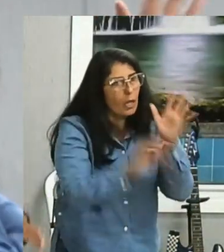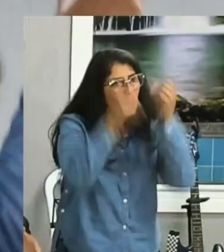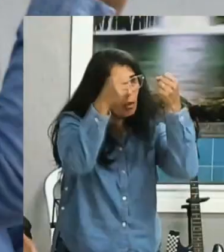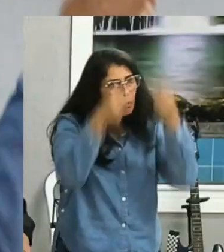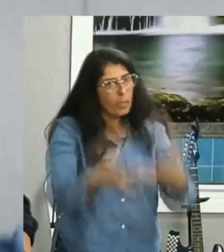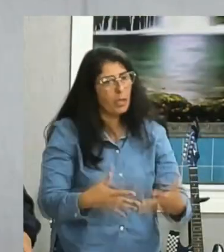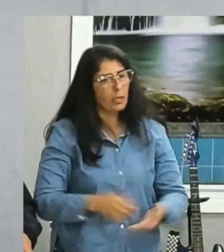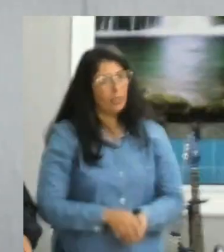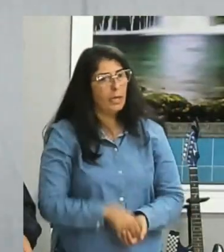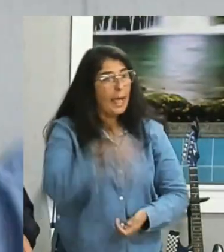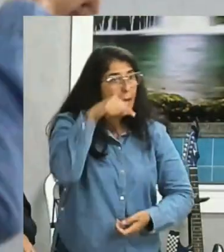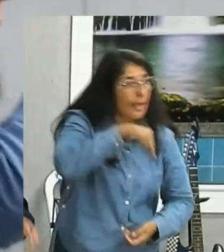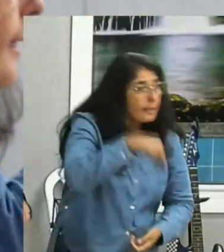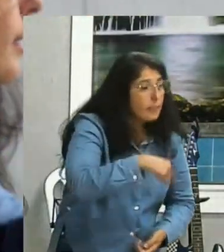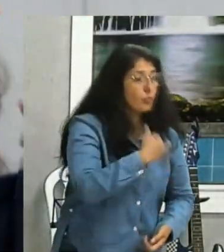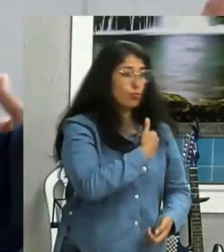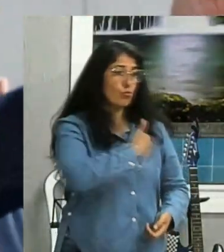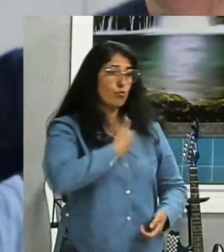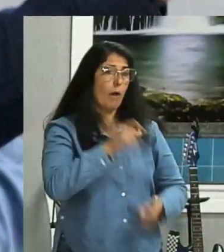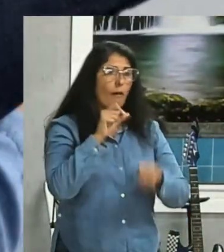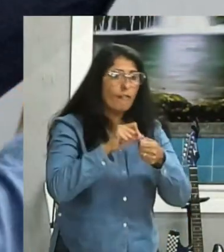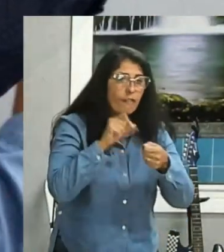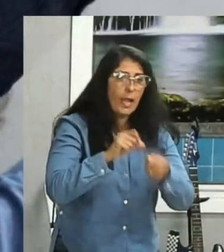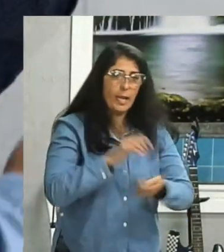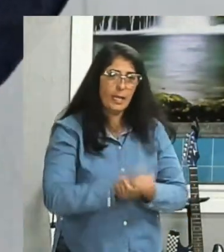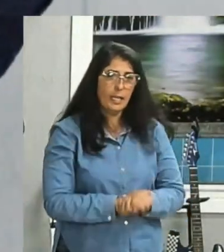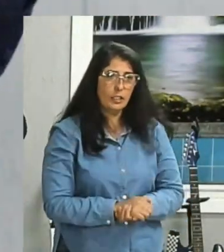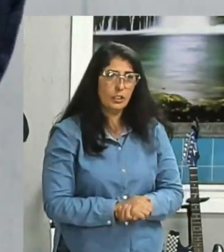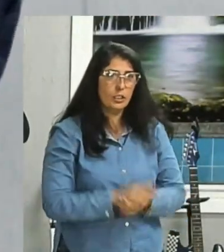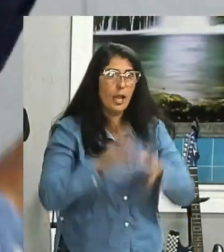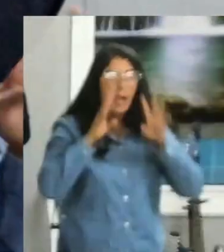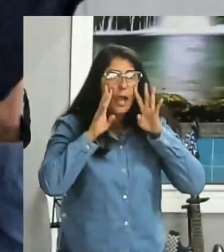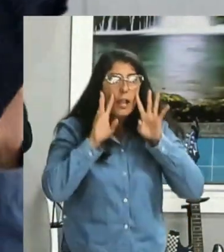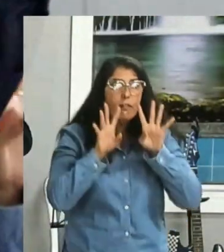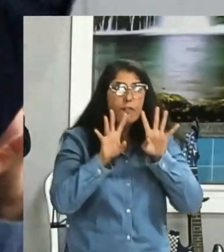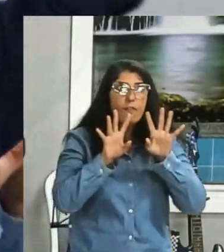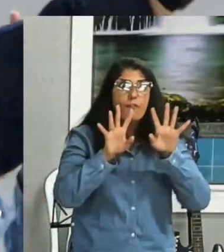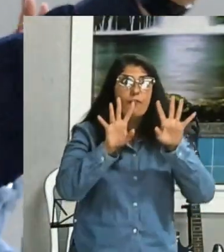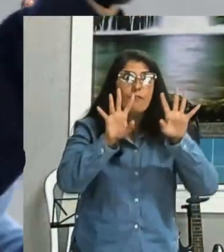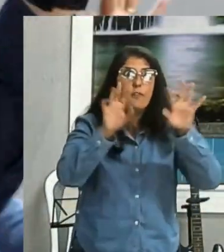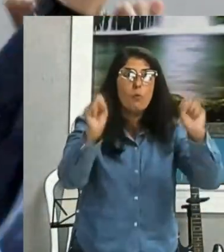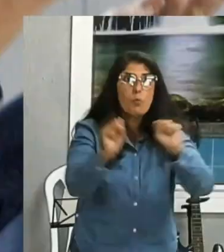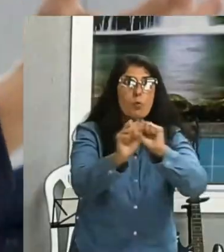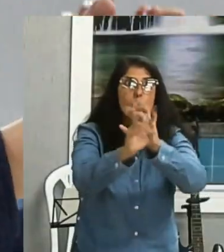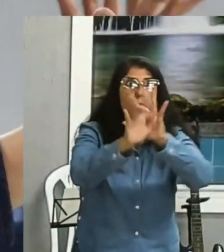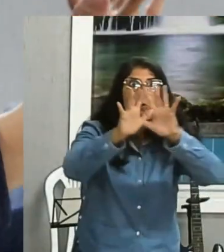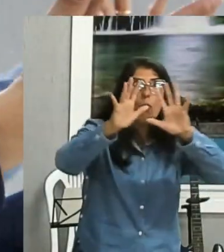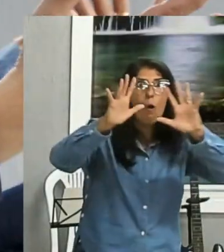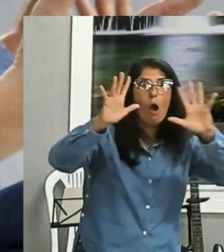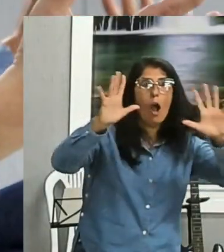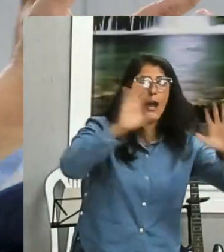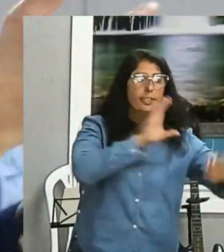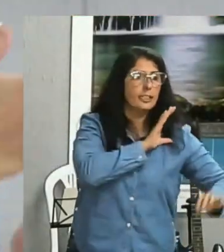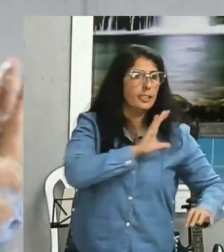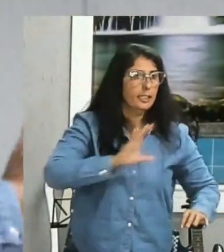isso que João fez. Irmão, aquela visão dessa glória majestosa de Cristo.